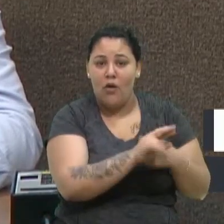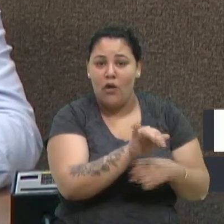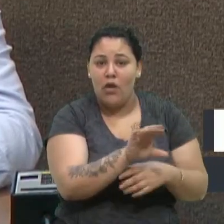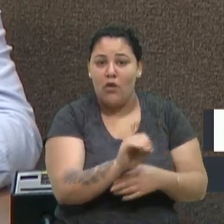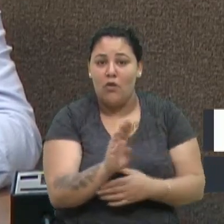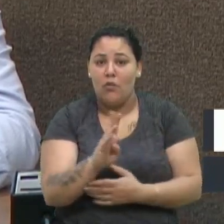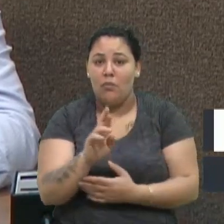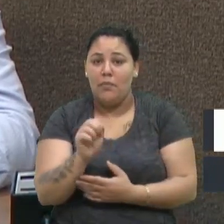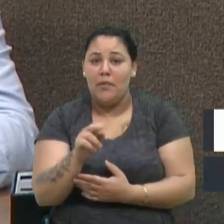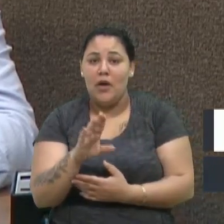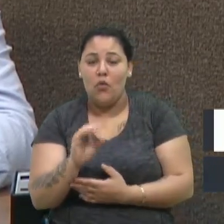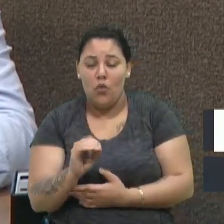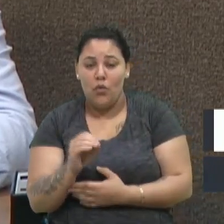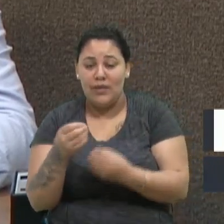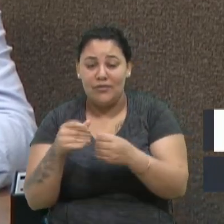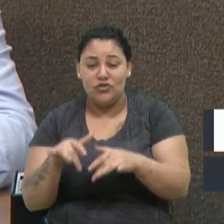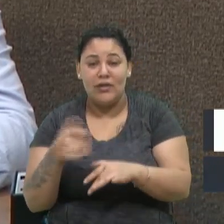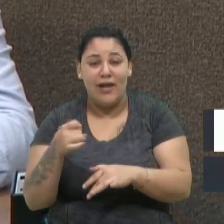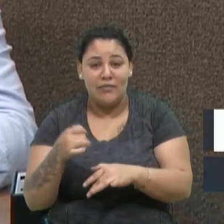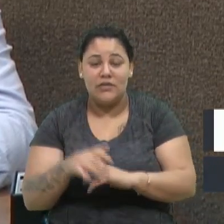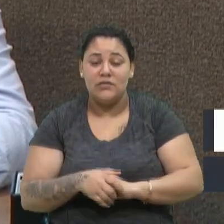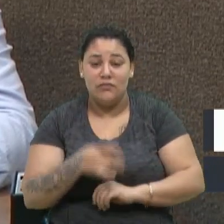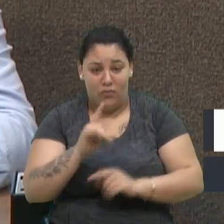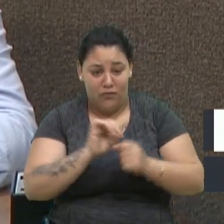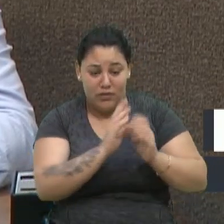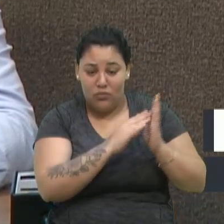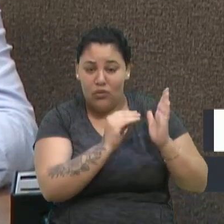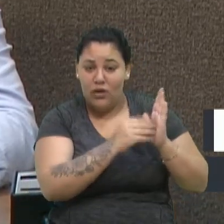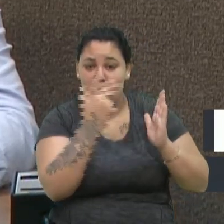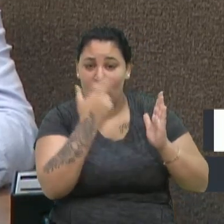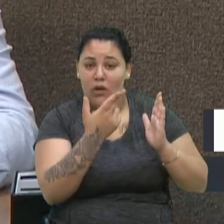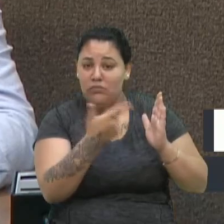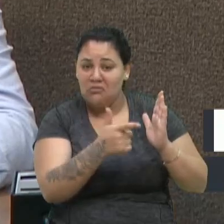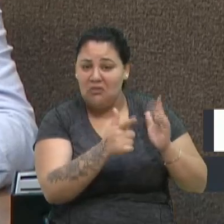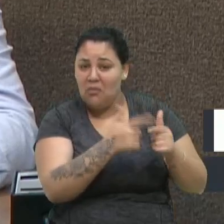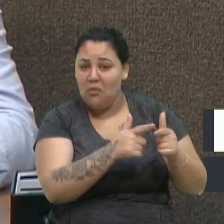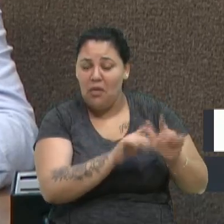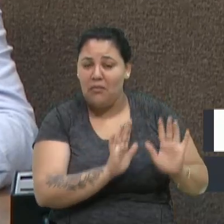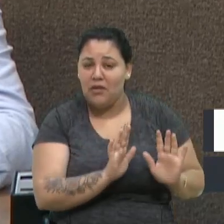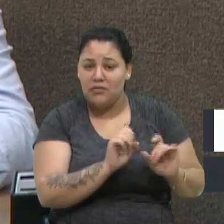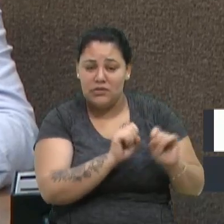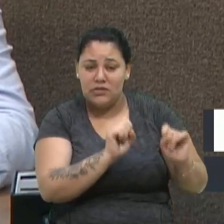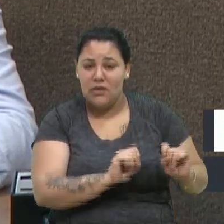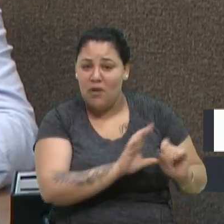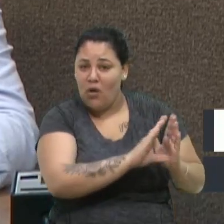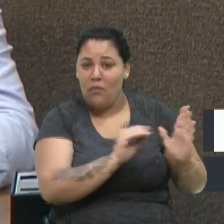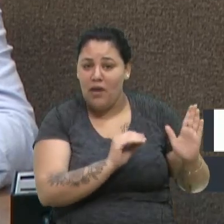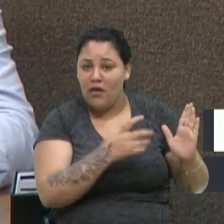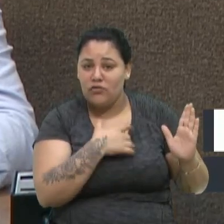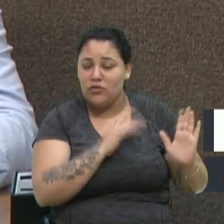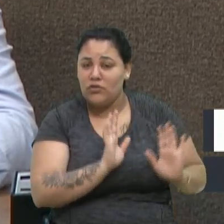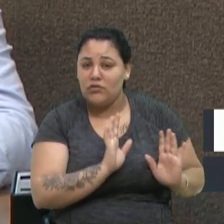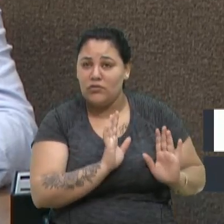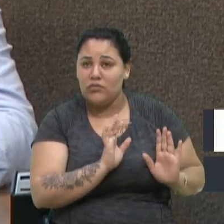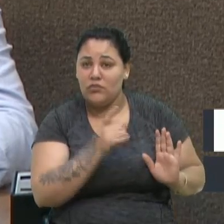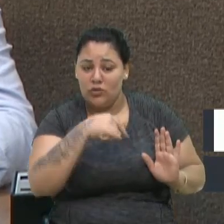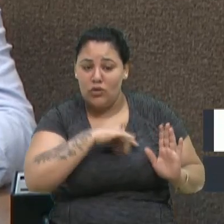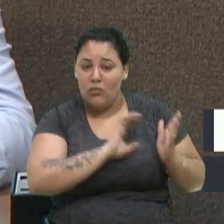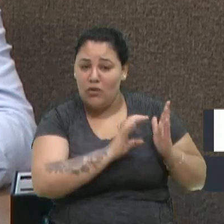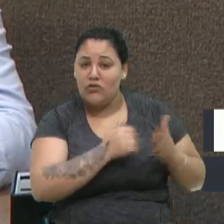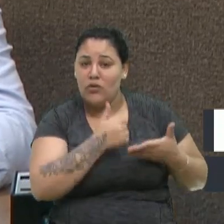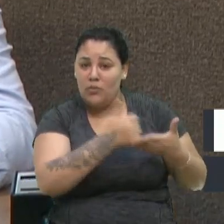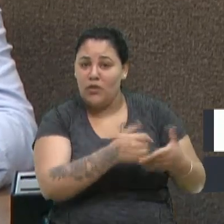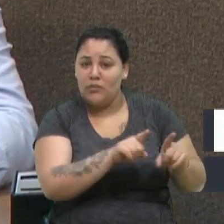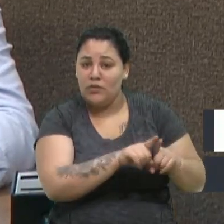esgotada, e vamos pelo mesmo sistema. Vamos pelo mesmo sistema, não tem problema nenhum. Isso o nosso partido defende também. E a gente defende